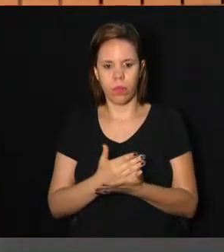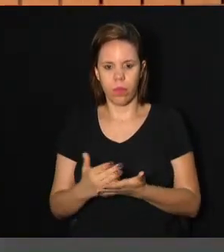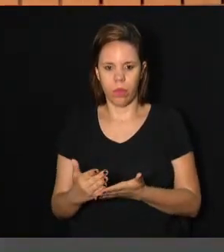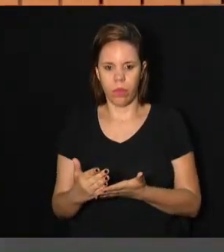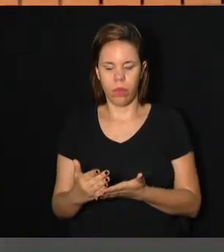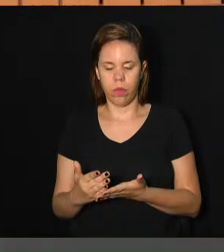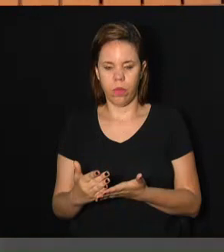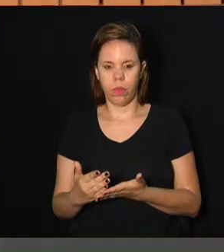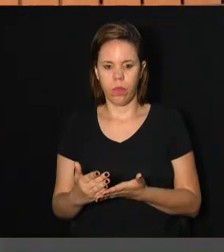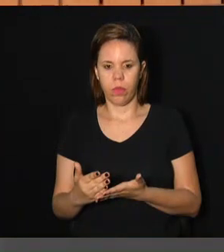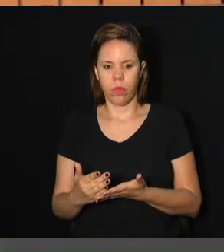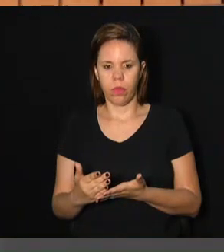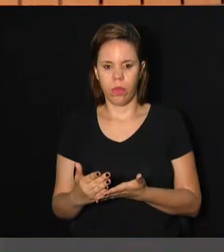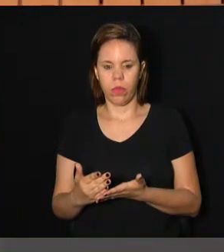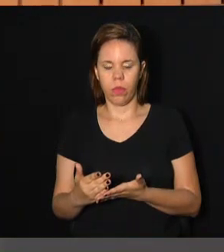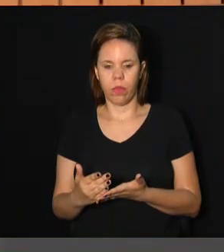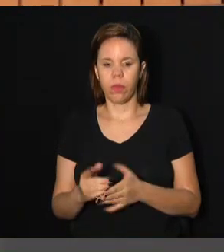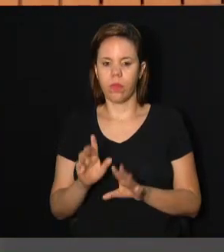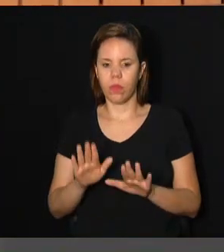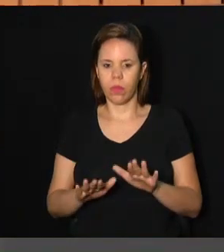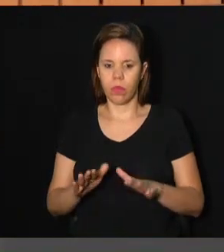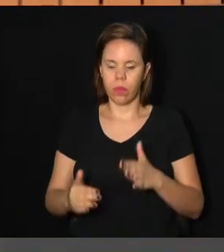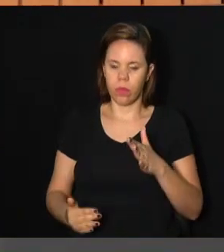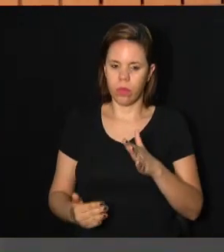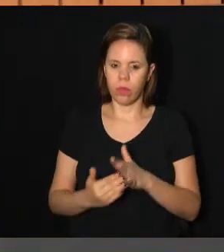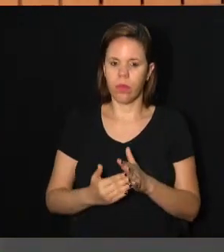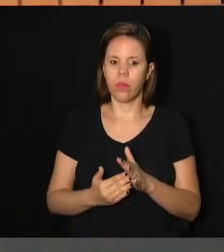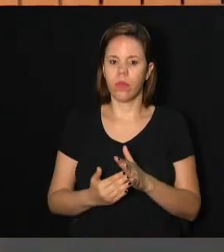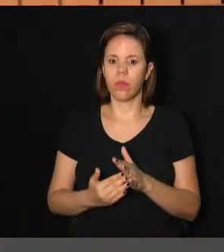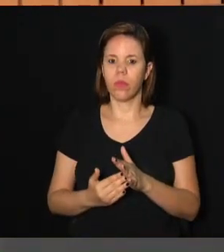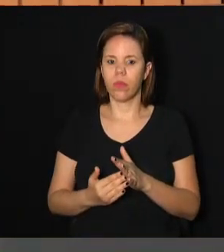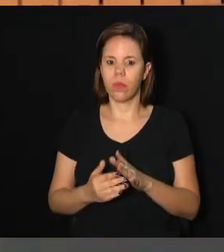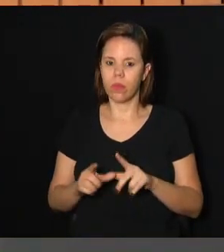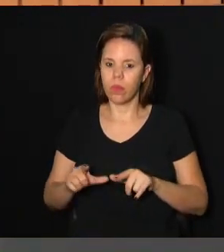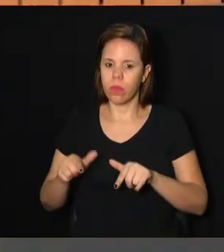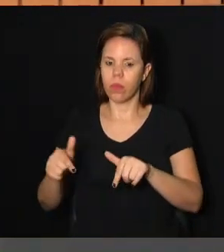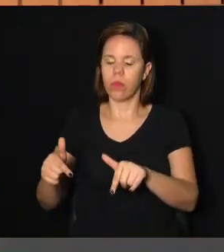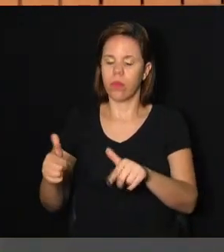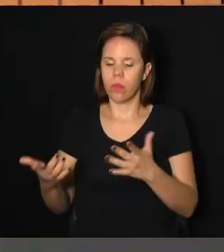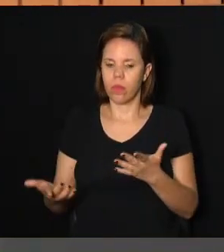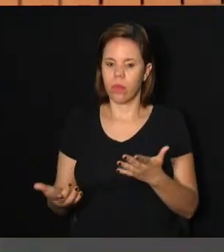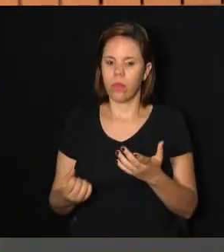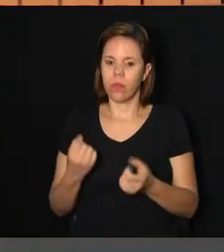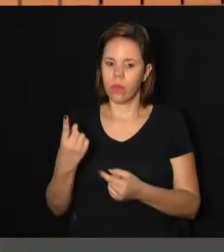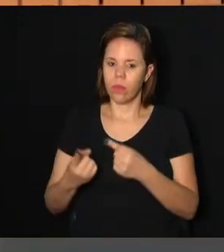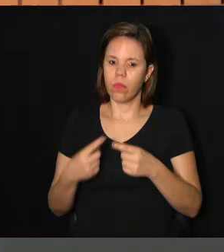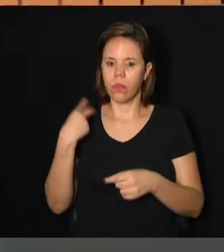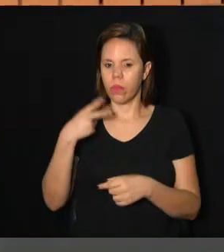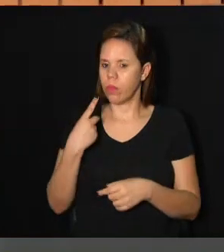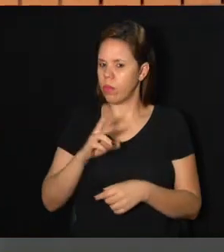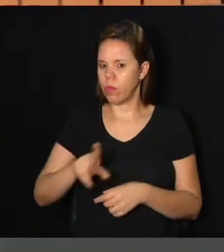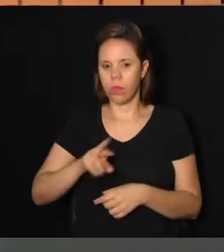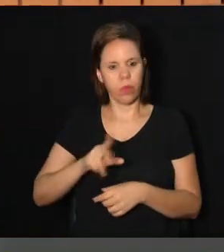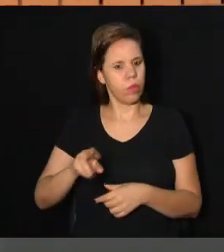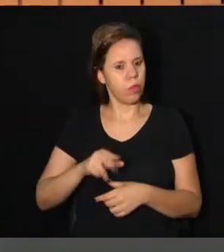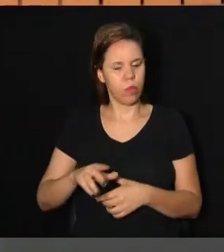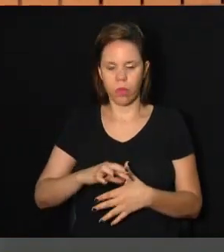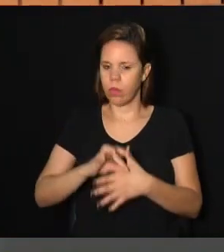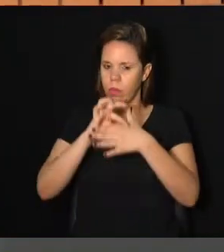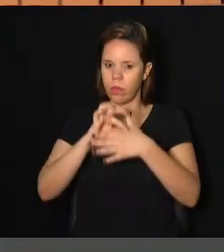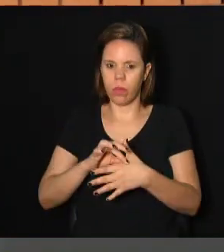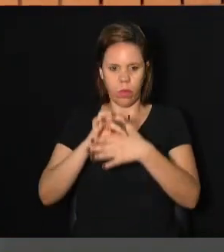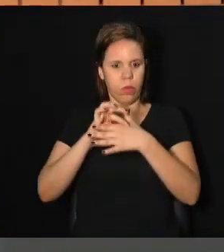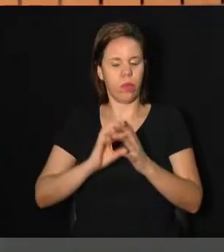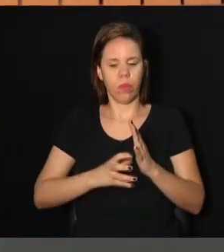expediente, limitando a atuação dos demais vereadores que não são líderes de bancadas e que desejam